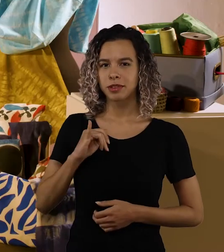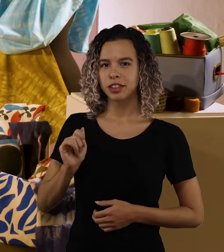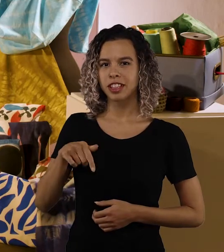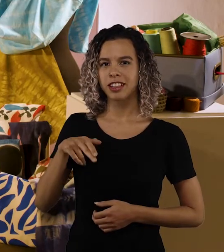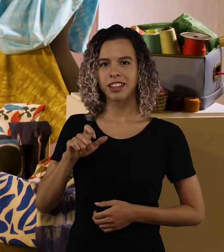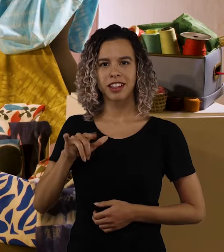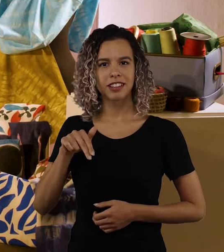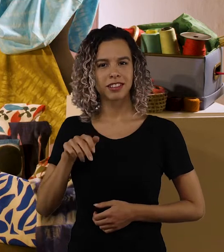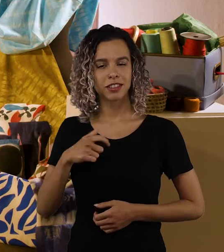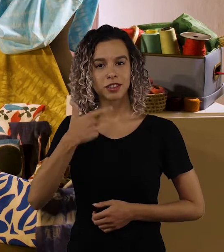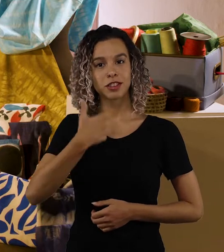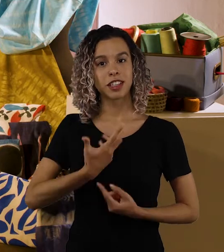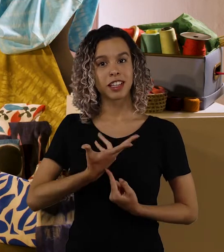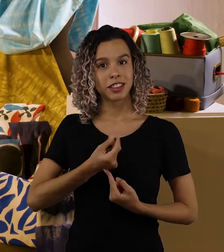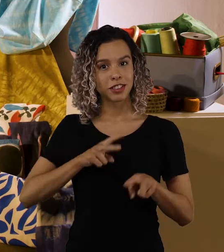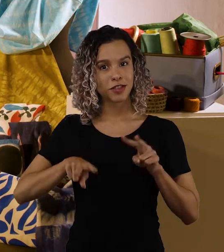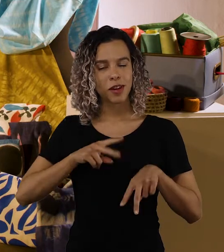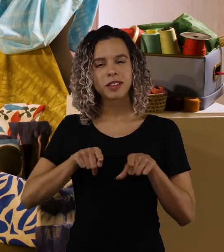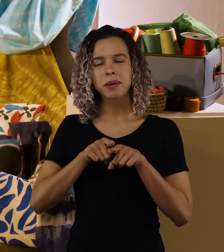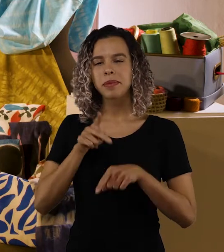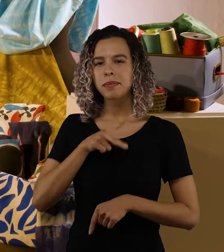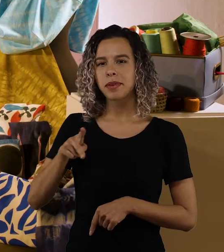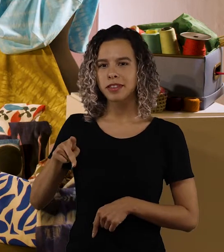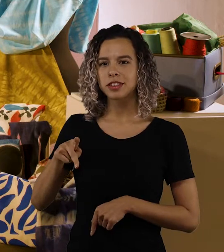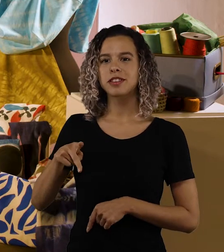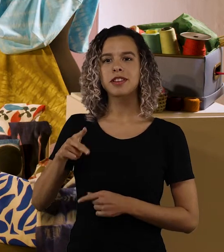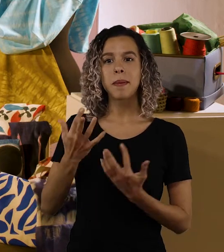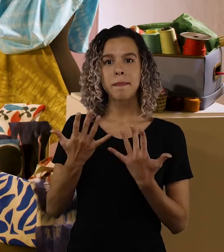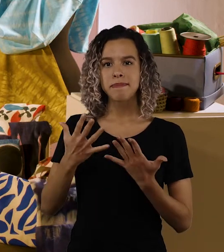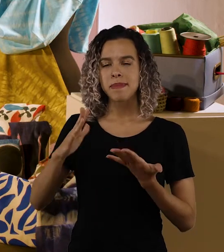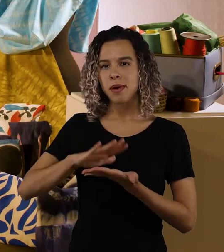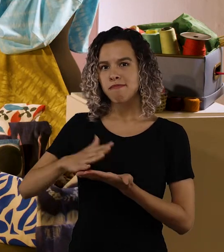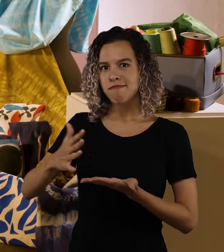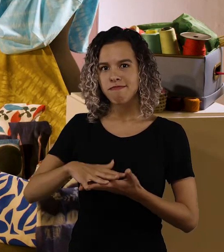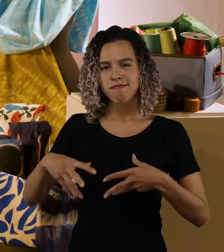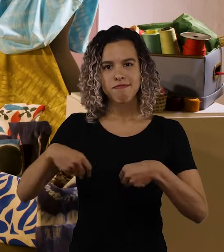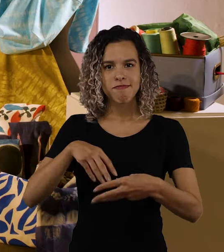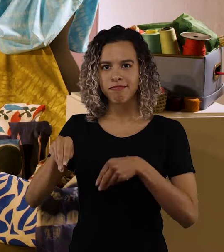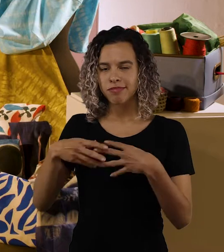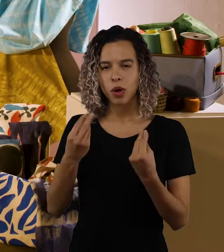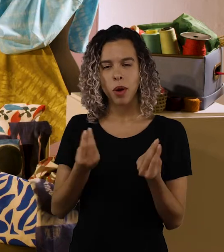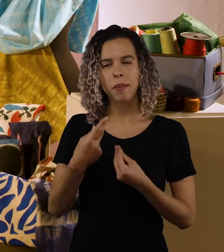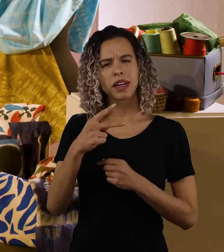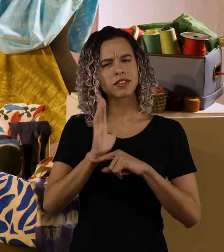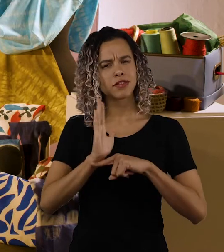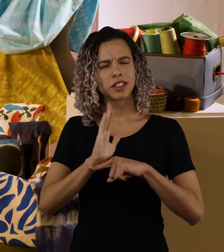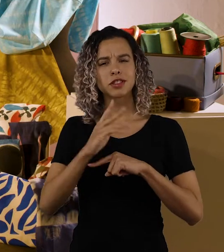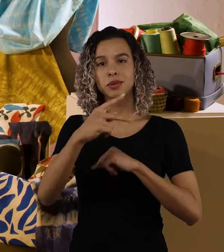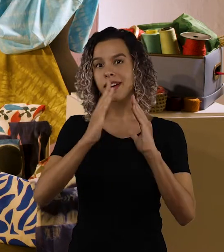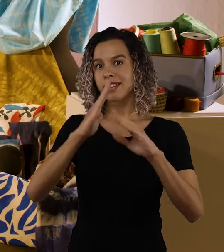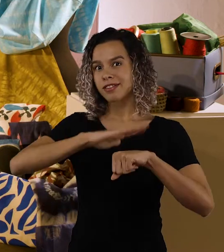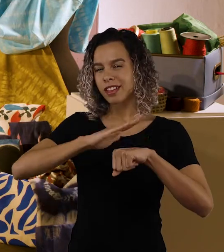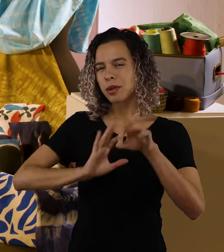nome é Jaqueline Paz, eu sou artista visual e professora de estamparia manual. Esse é o vídeo Faça em Casa, que é parte do projeto Arte,